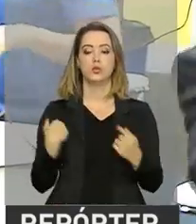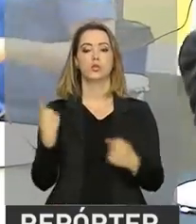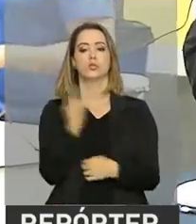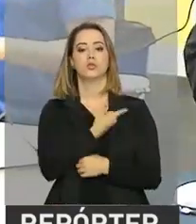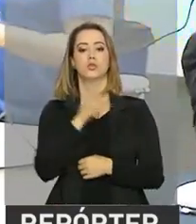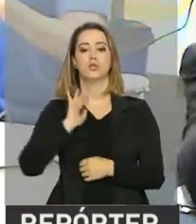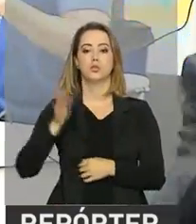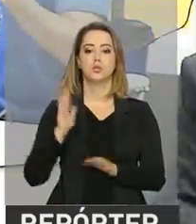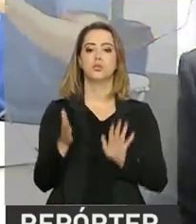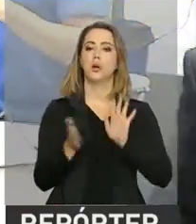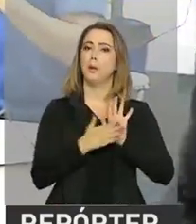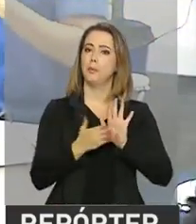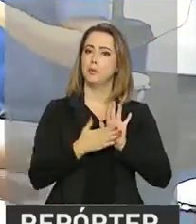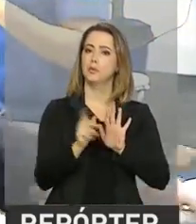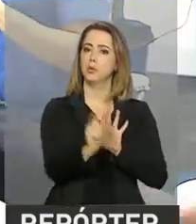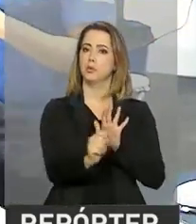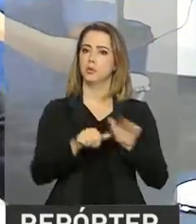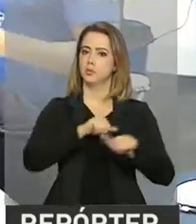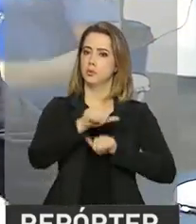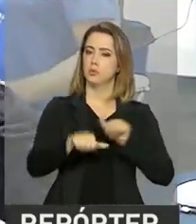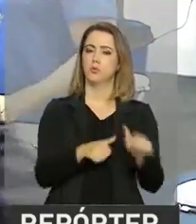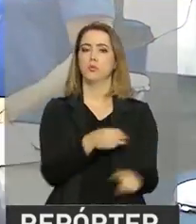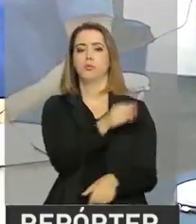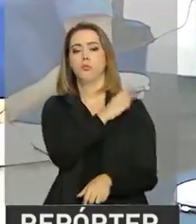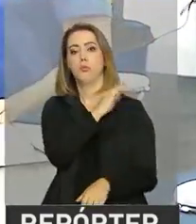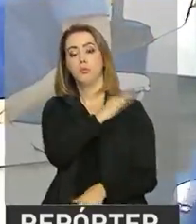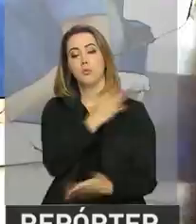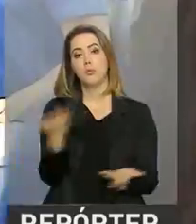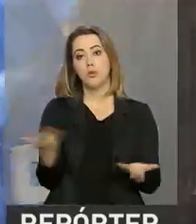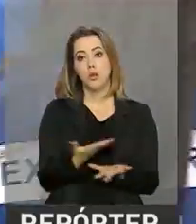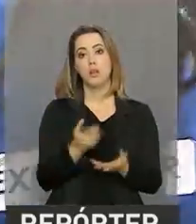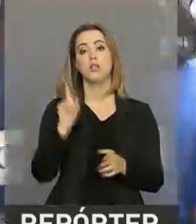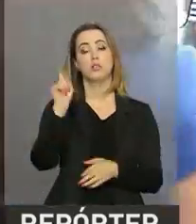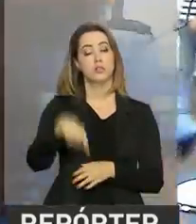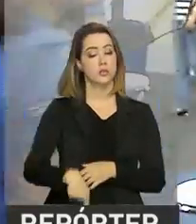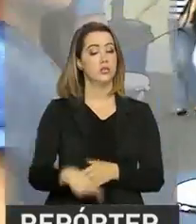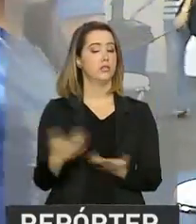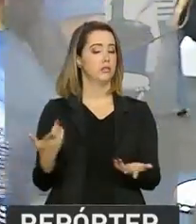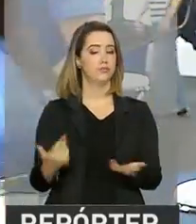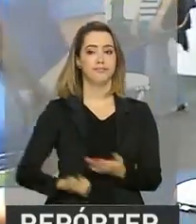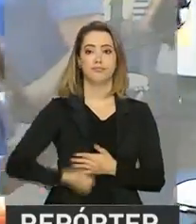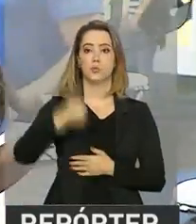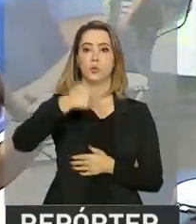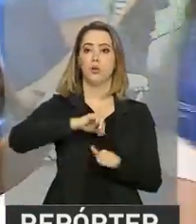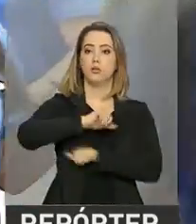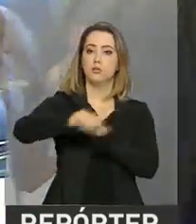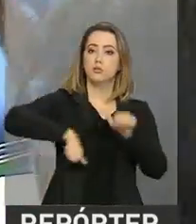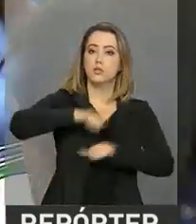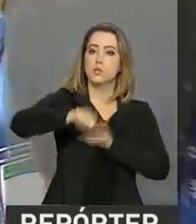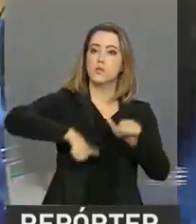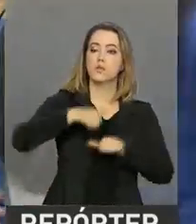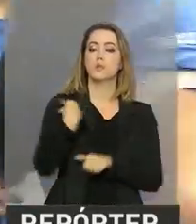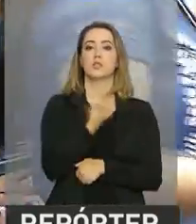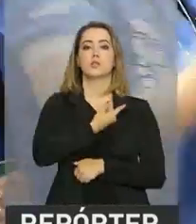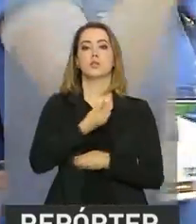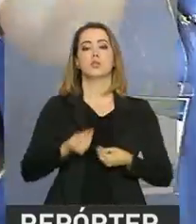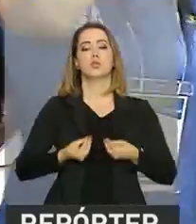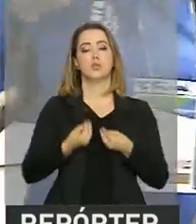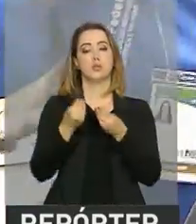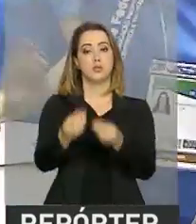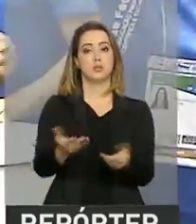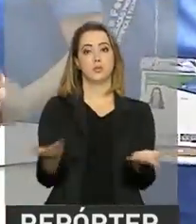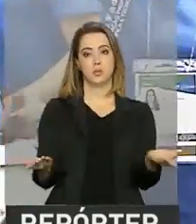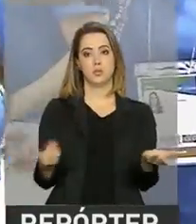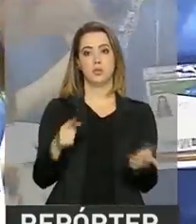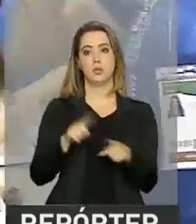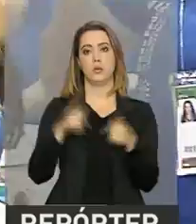gente está promovendo em termos de reforma do nível médio e, evidentemente, essa é a revolução educacional que a gente quer promover.